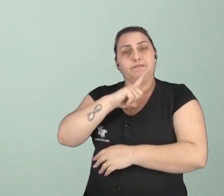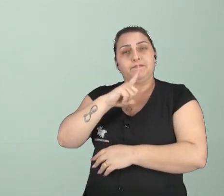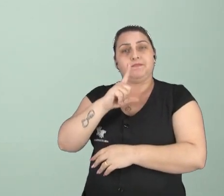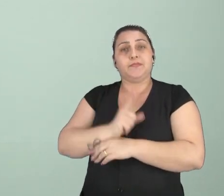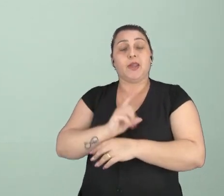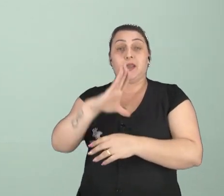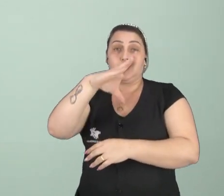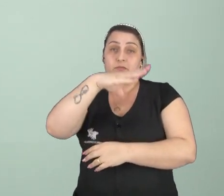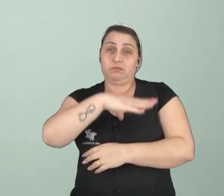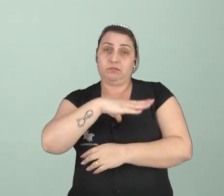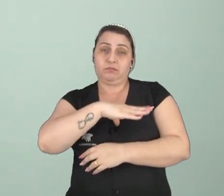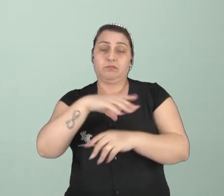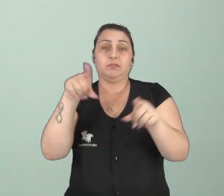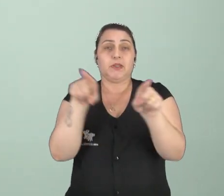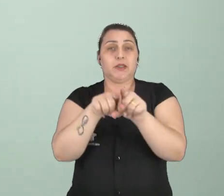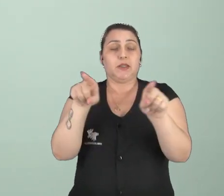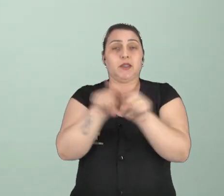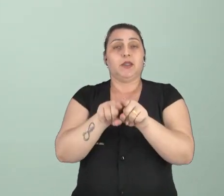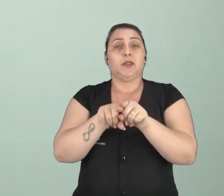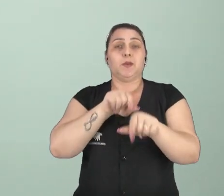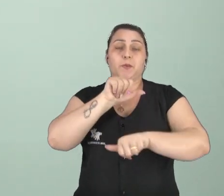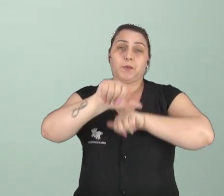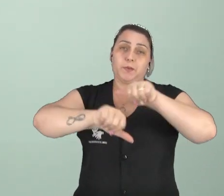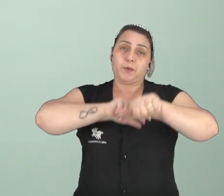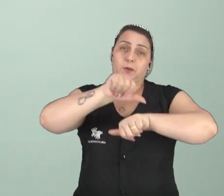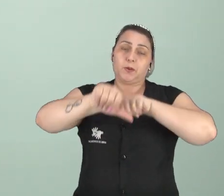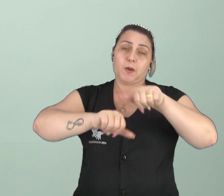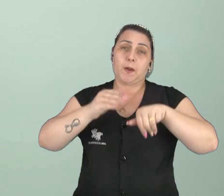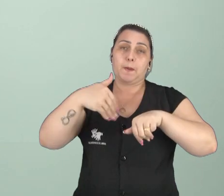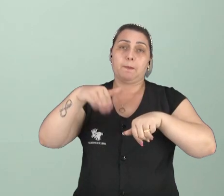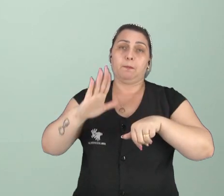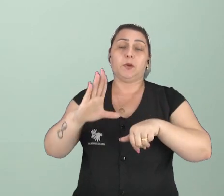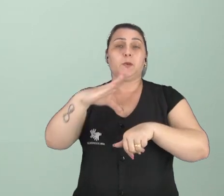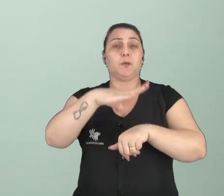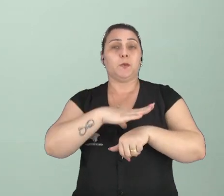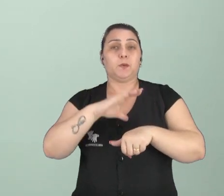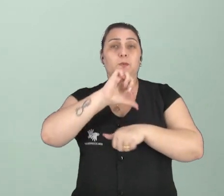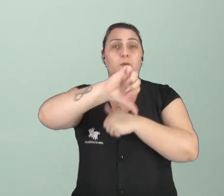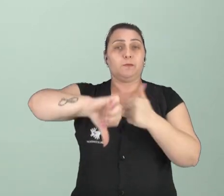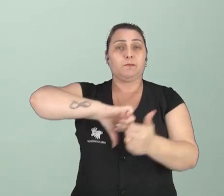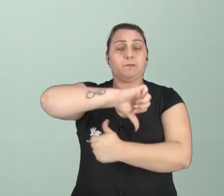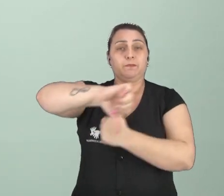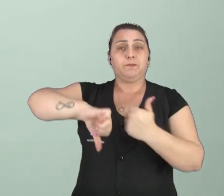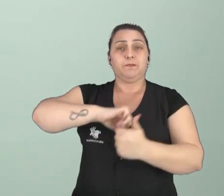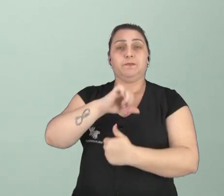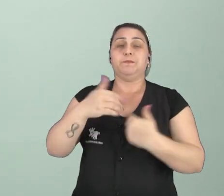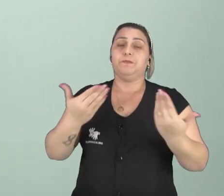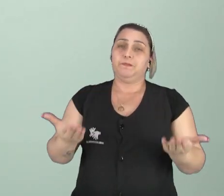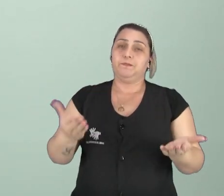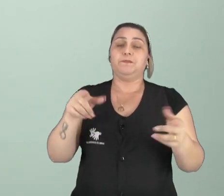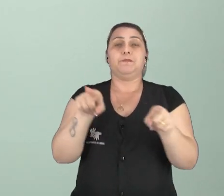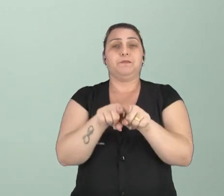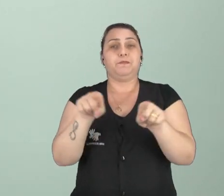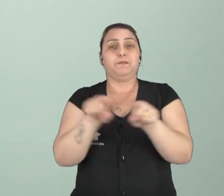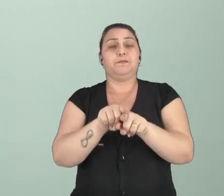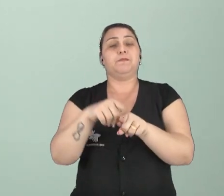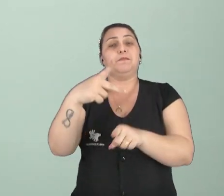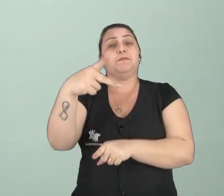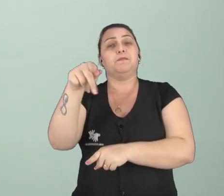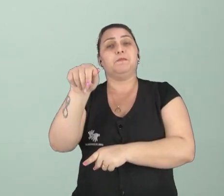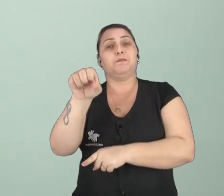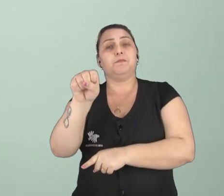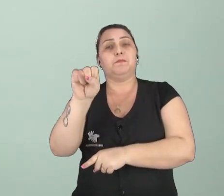as cidades que vão sendo cada vez mais urbanizadas, que é uma transformação também na